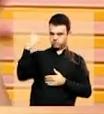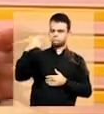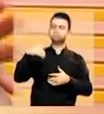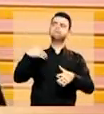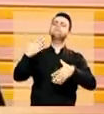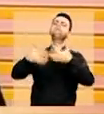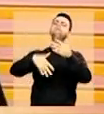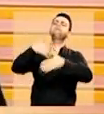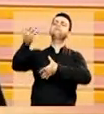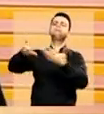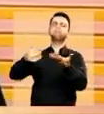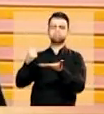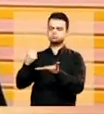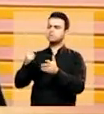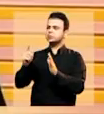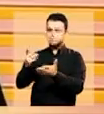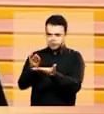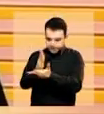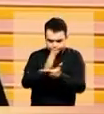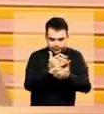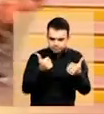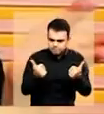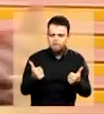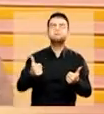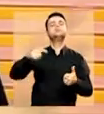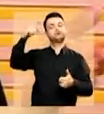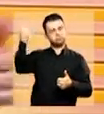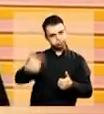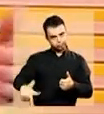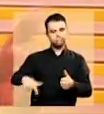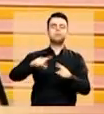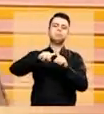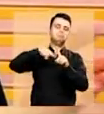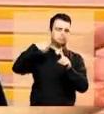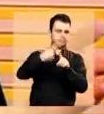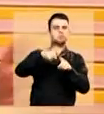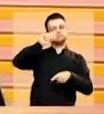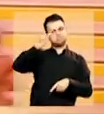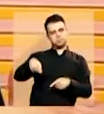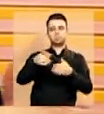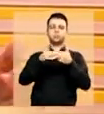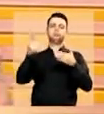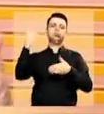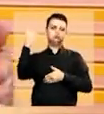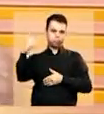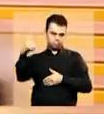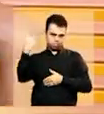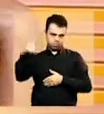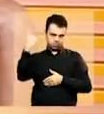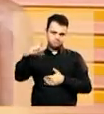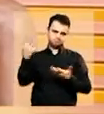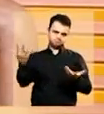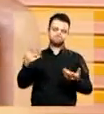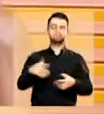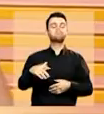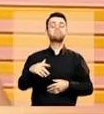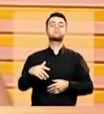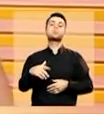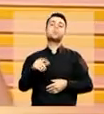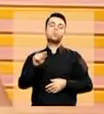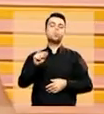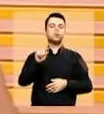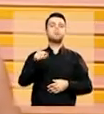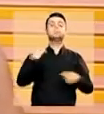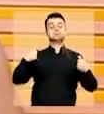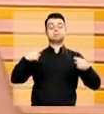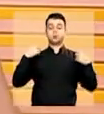pronto, aí você tem mais uma taxa de $1.000. Existem aí os gastos gerais, que seria o Rotary exige um